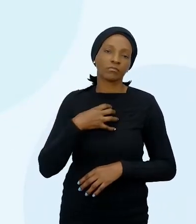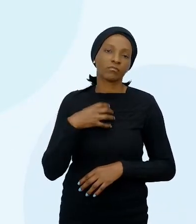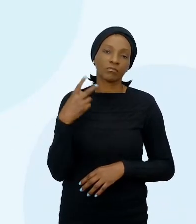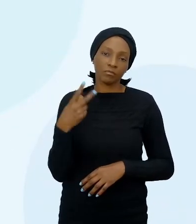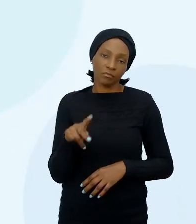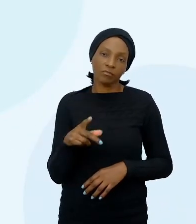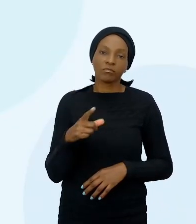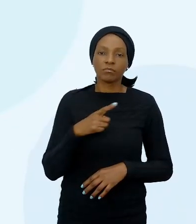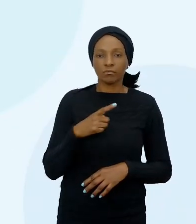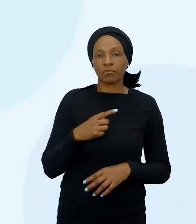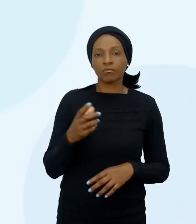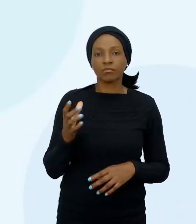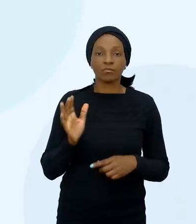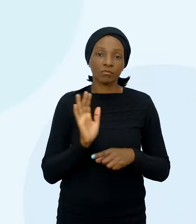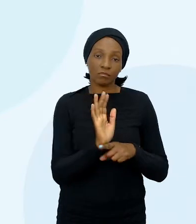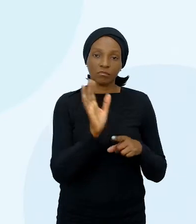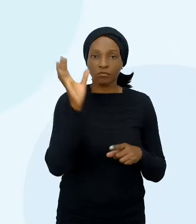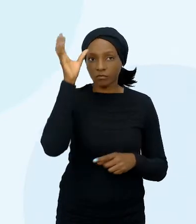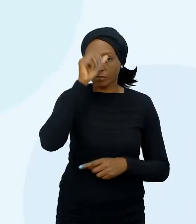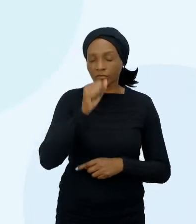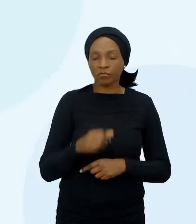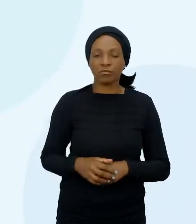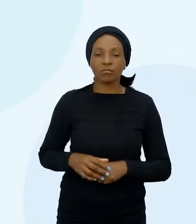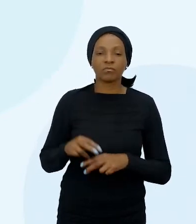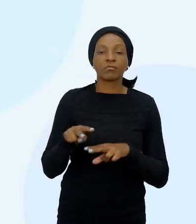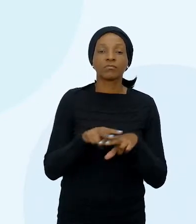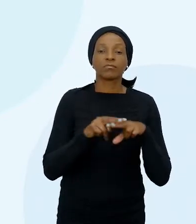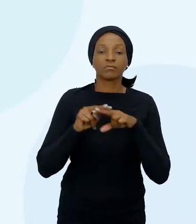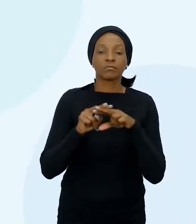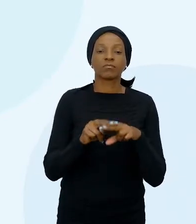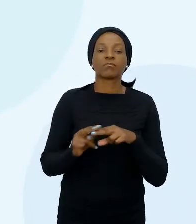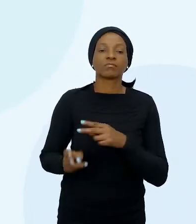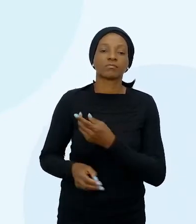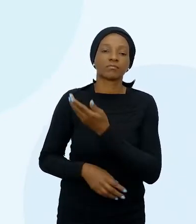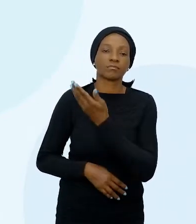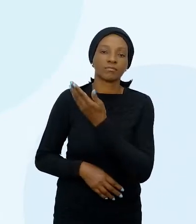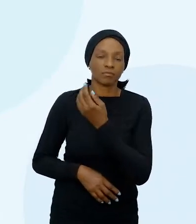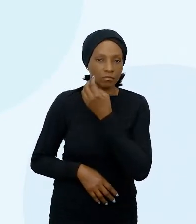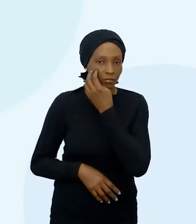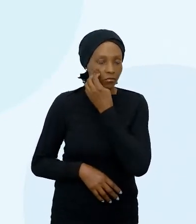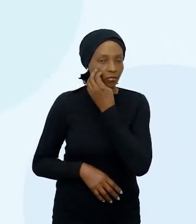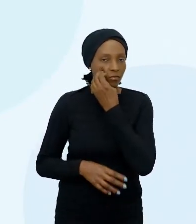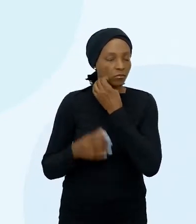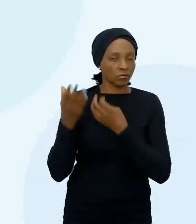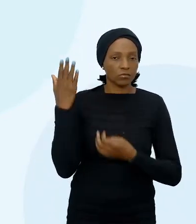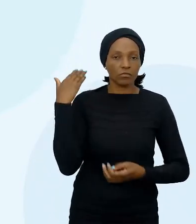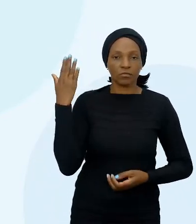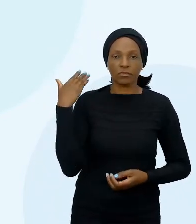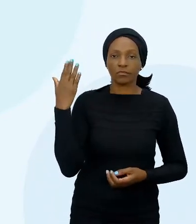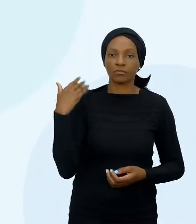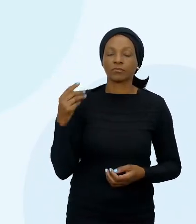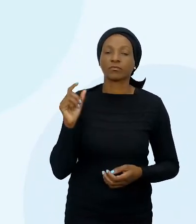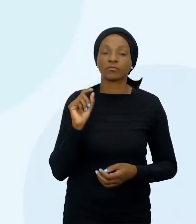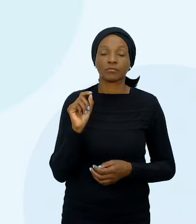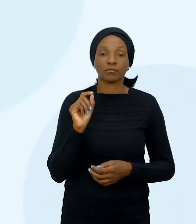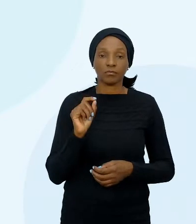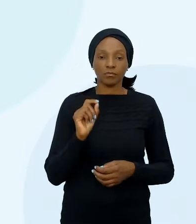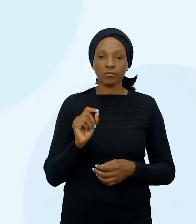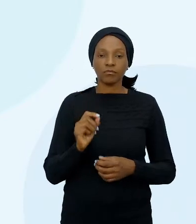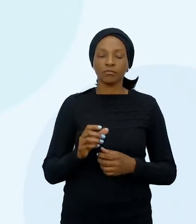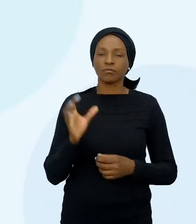aprender, né? E vamos rever aqui o que nós aprendemos na aula anterior, né? Vamos